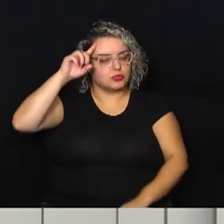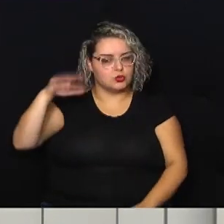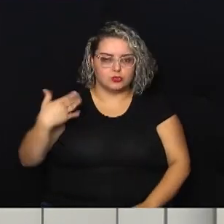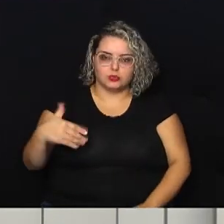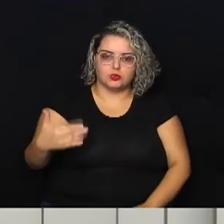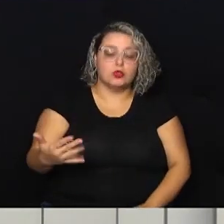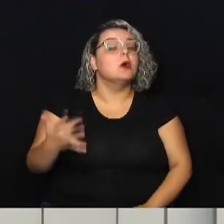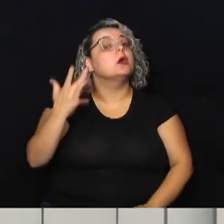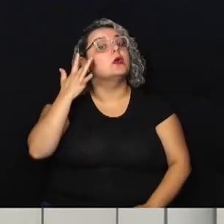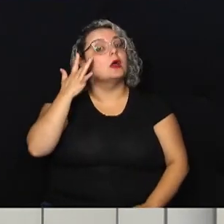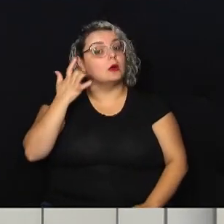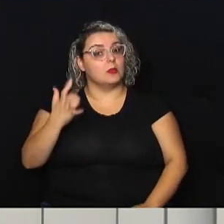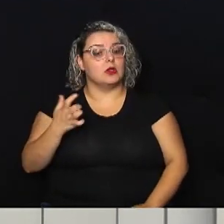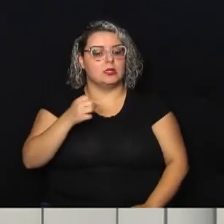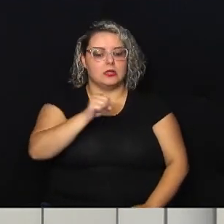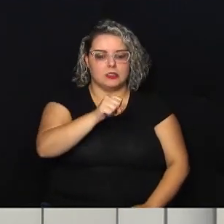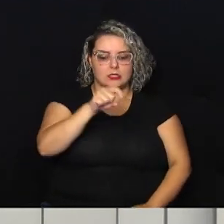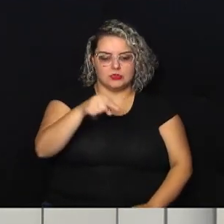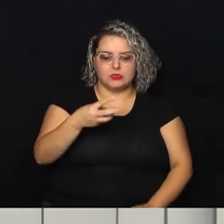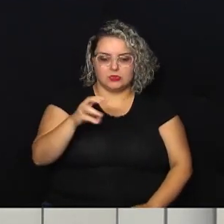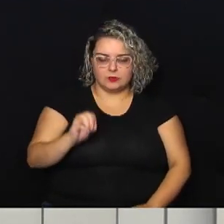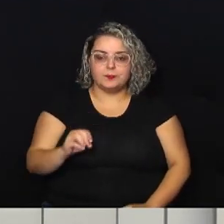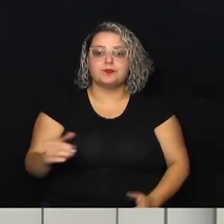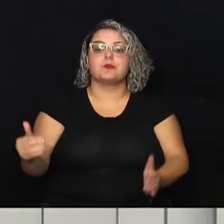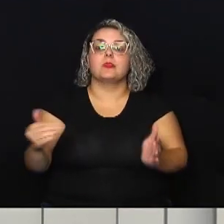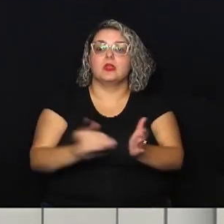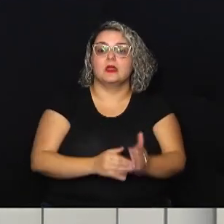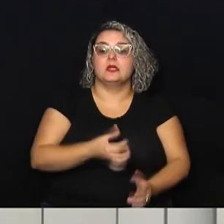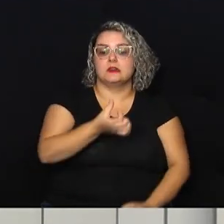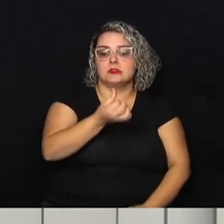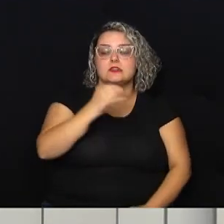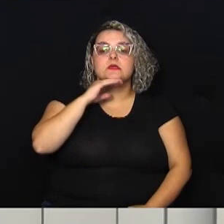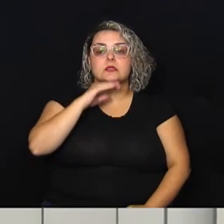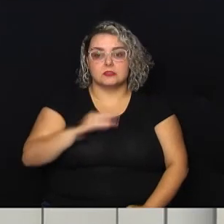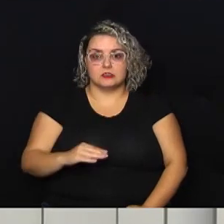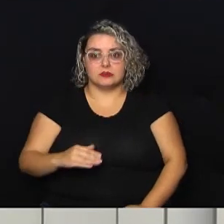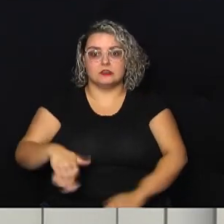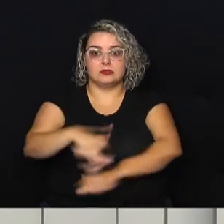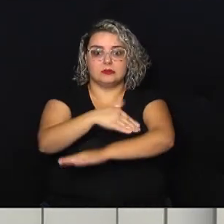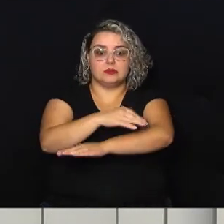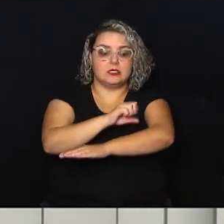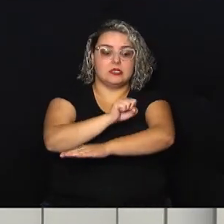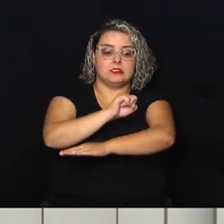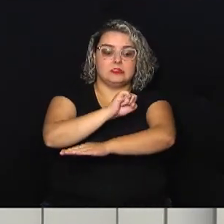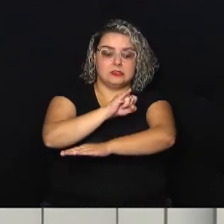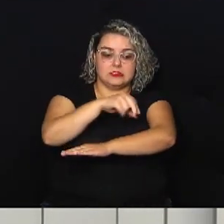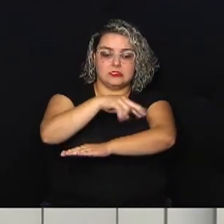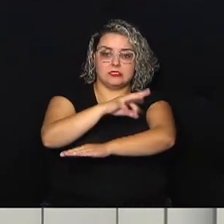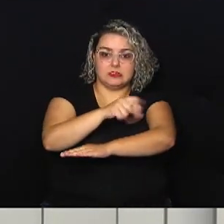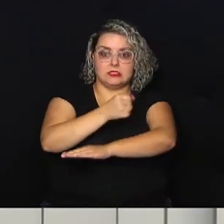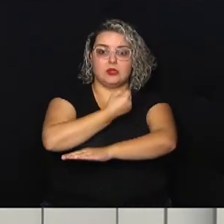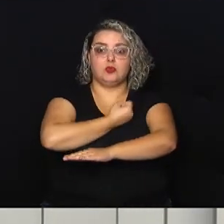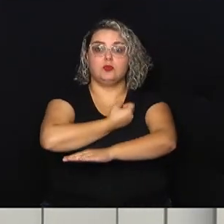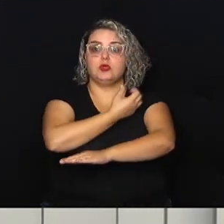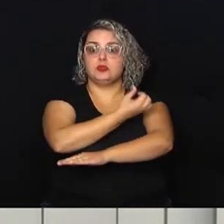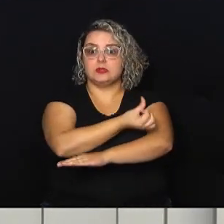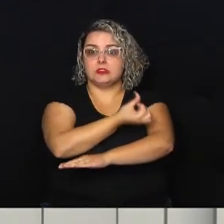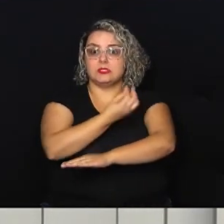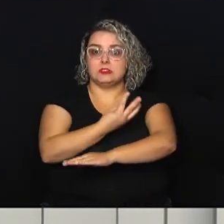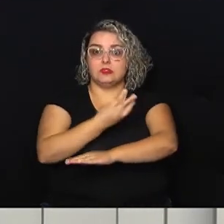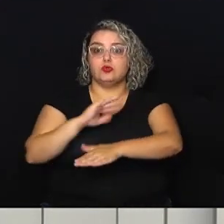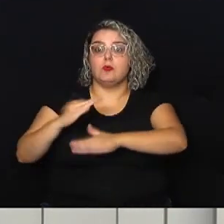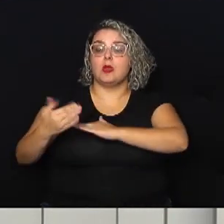E amanhã, das 8h30 da manhã às 6 horas da tarde, lá na rua Doutor Delfino Sintra, número 63, no bairro